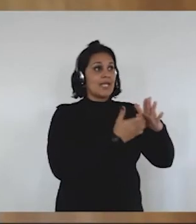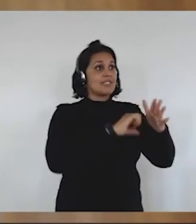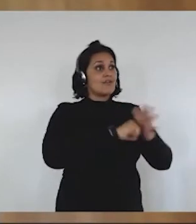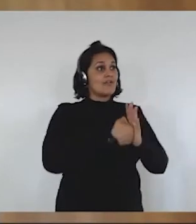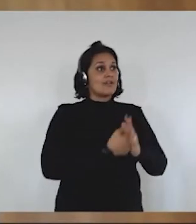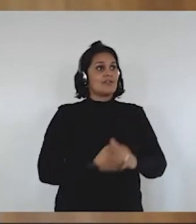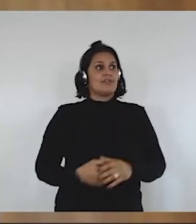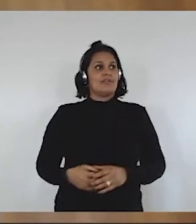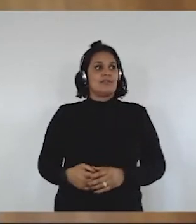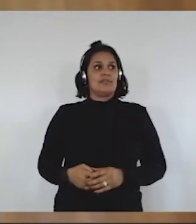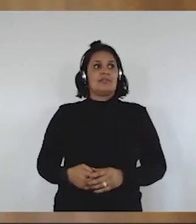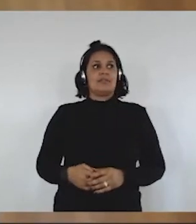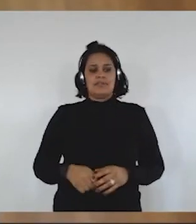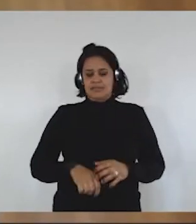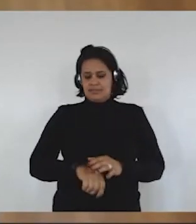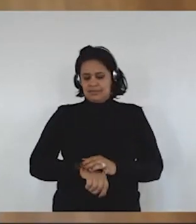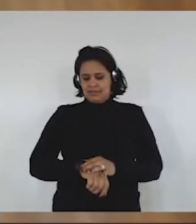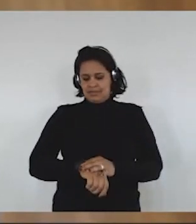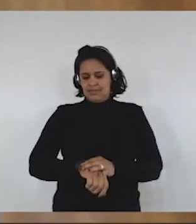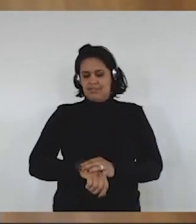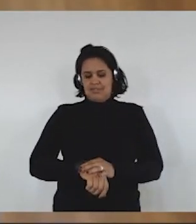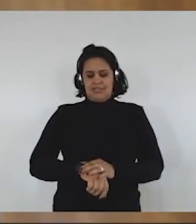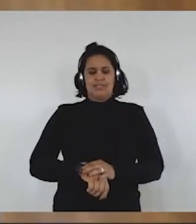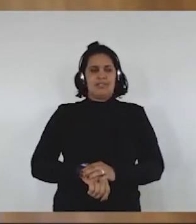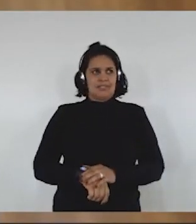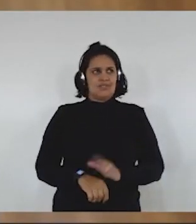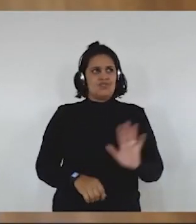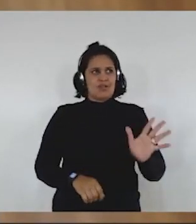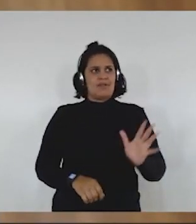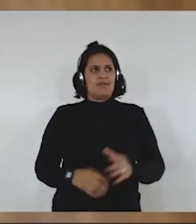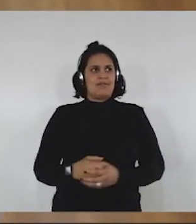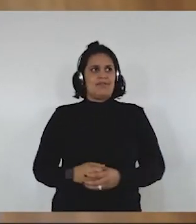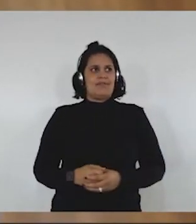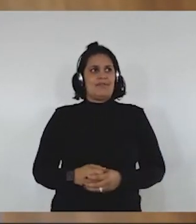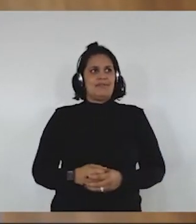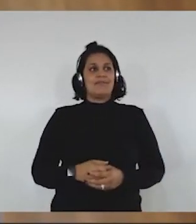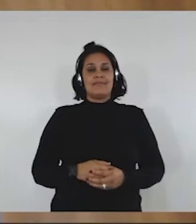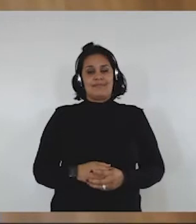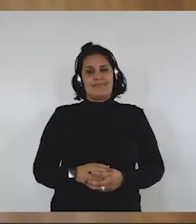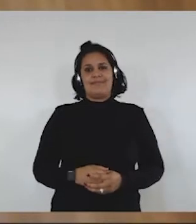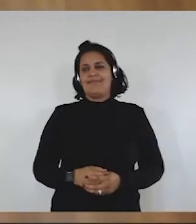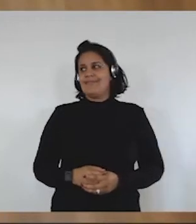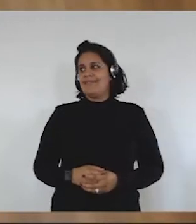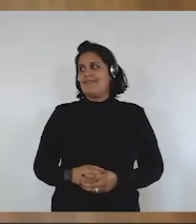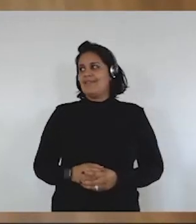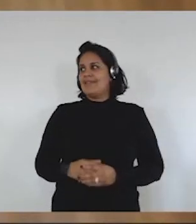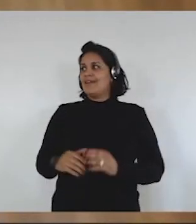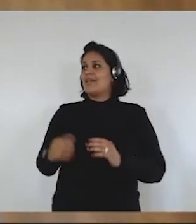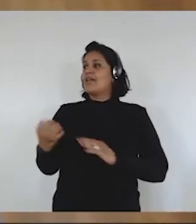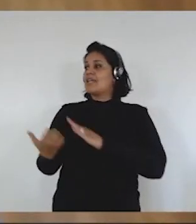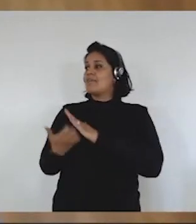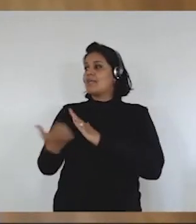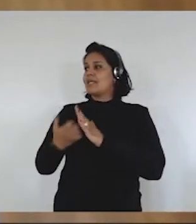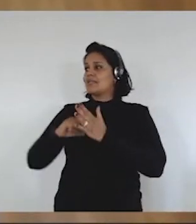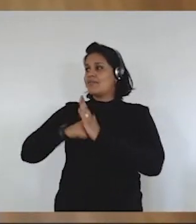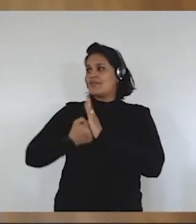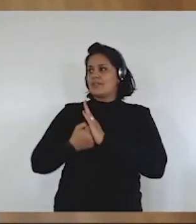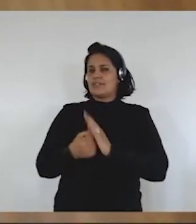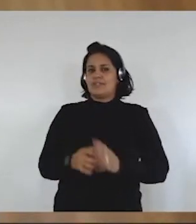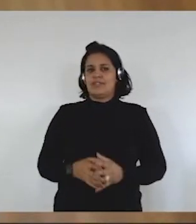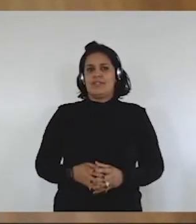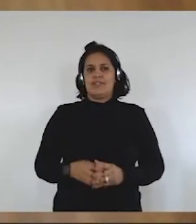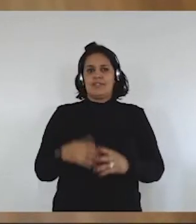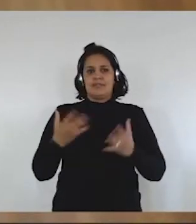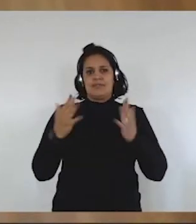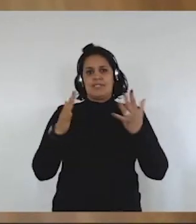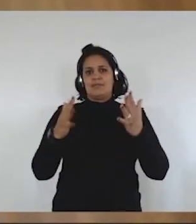de pedir que levasse o meu abraço à diretoria da Ordem dos Advogados do Brasil, em especial ao presidente Felipe Santa Cruz, parabenizando-os pela